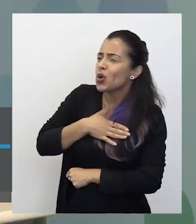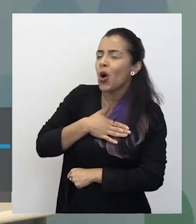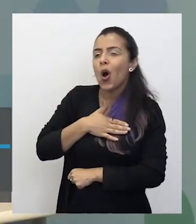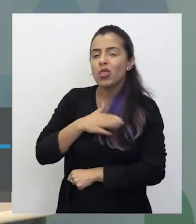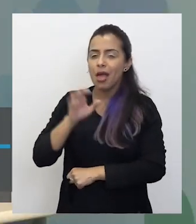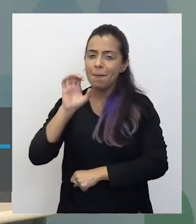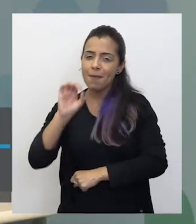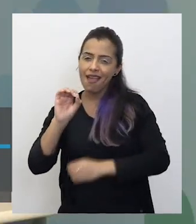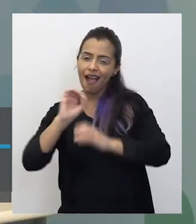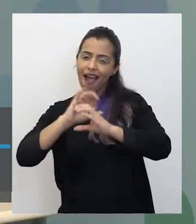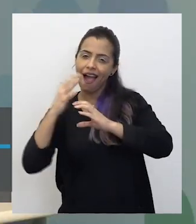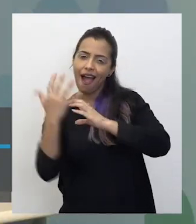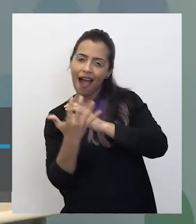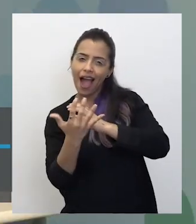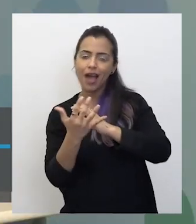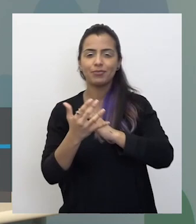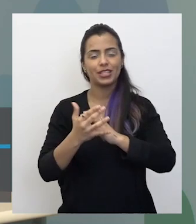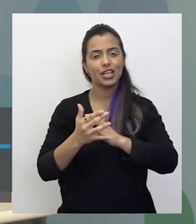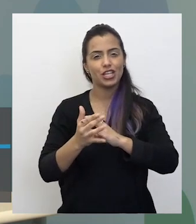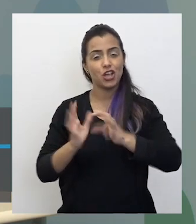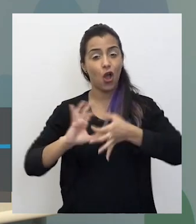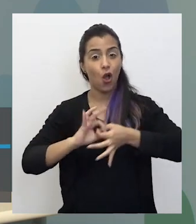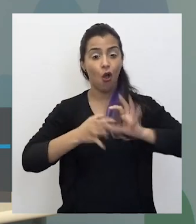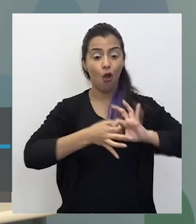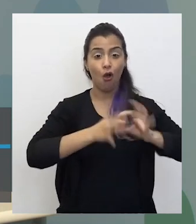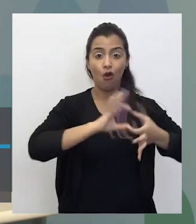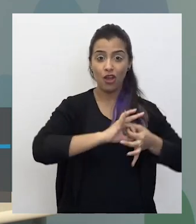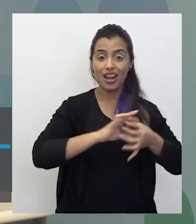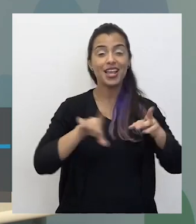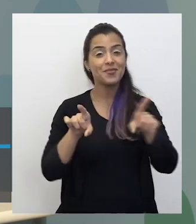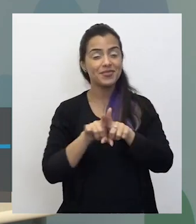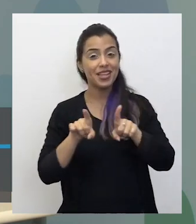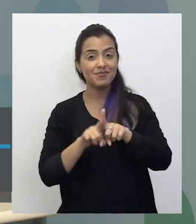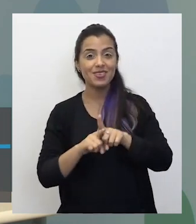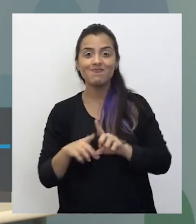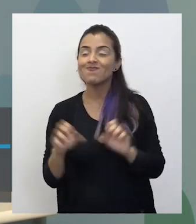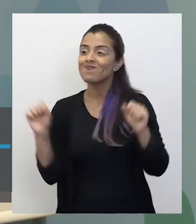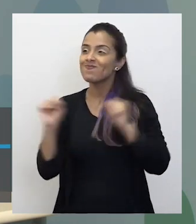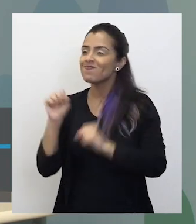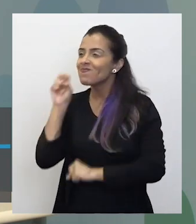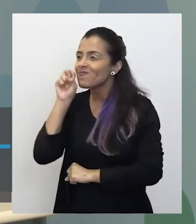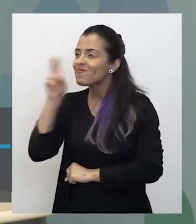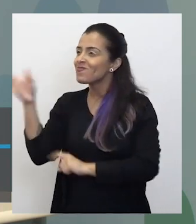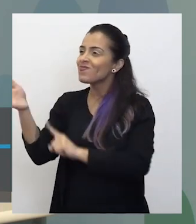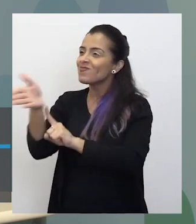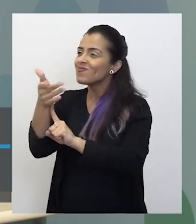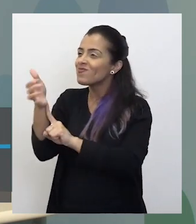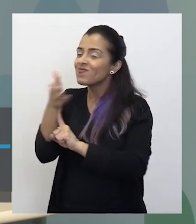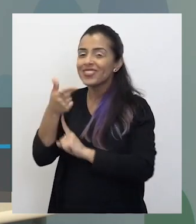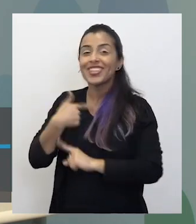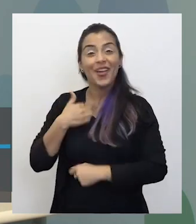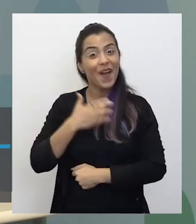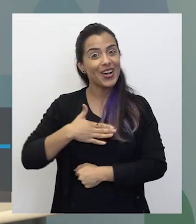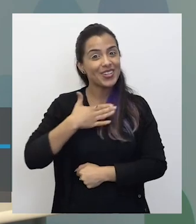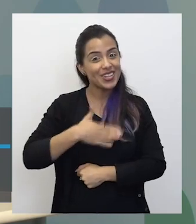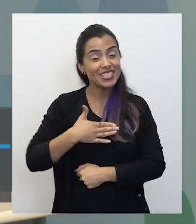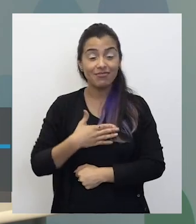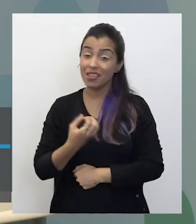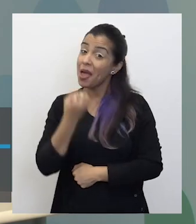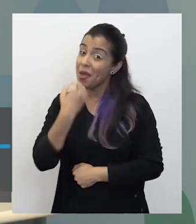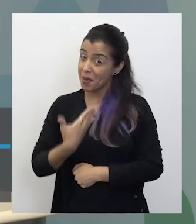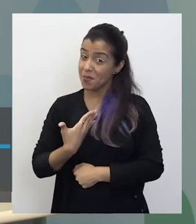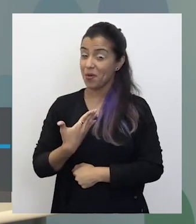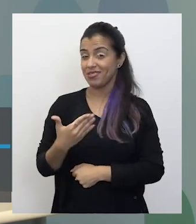do Mundo, os Jogos Olímpicos. Então, essa questão do conhecimento das bandeiras, por mim e por muitos de vocês, também faz parte